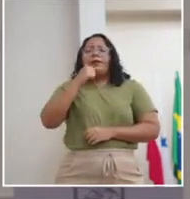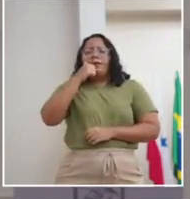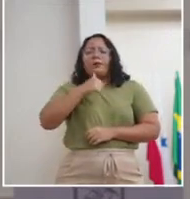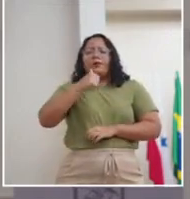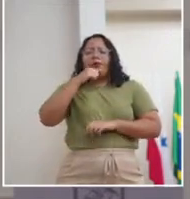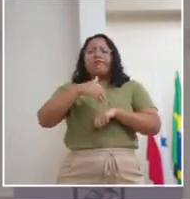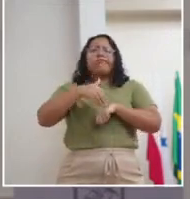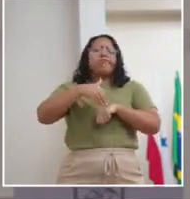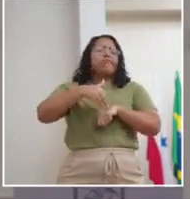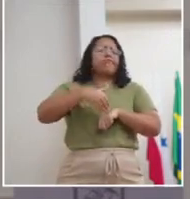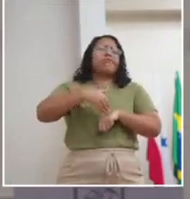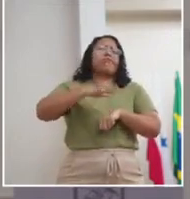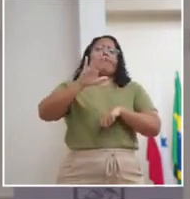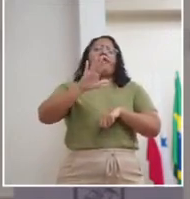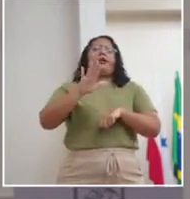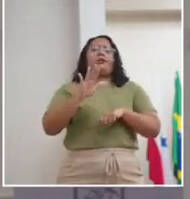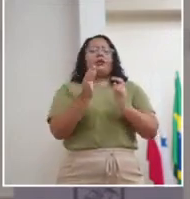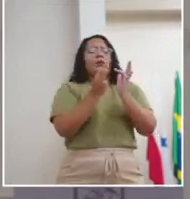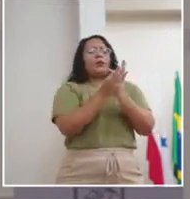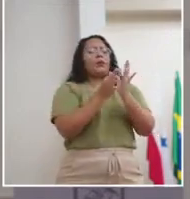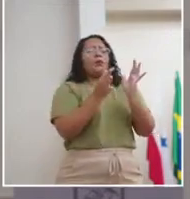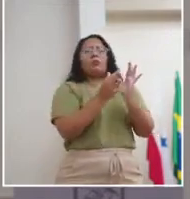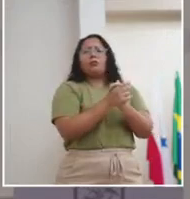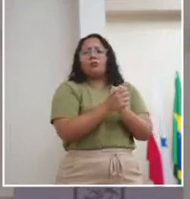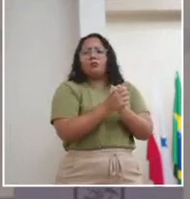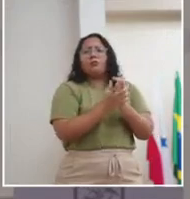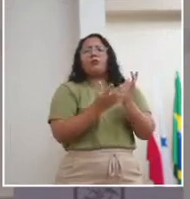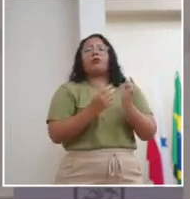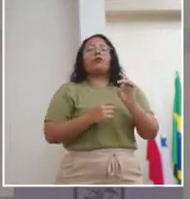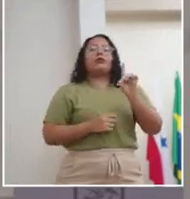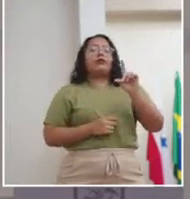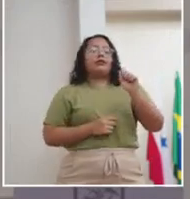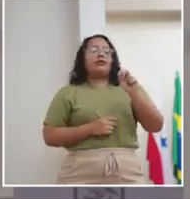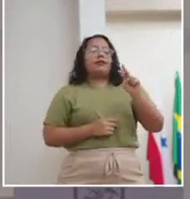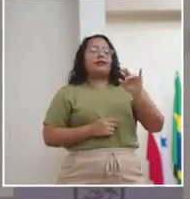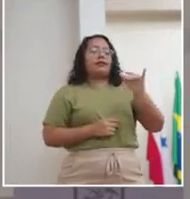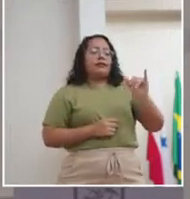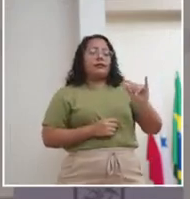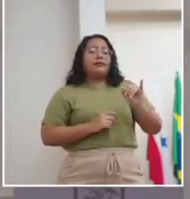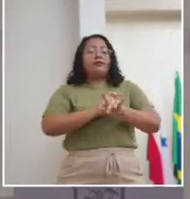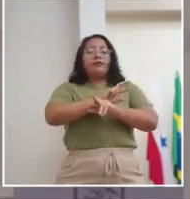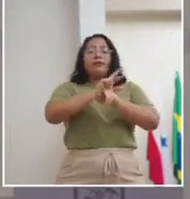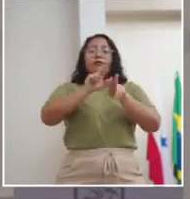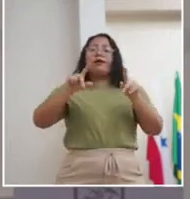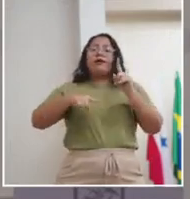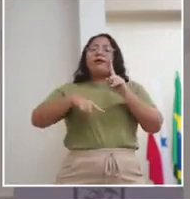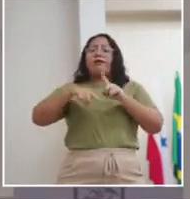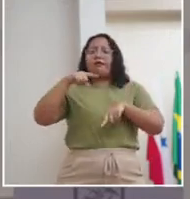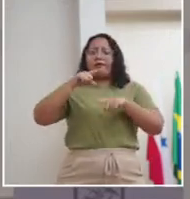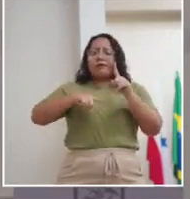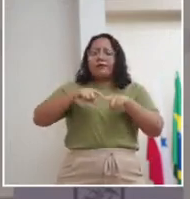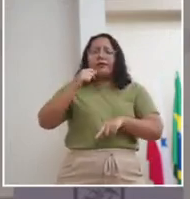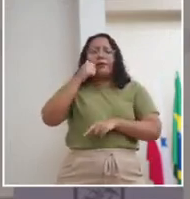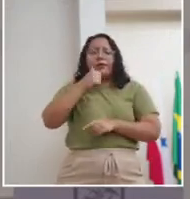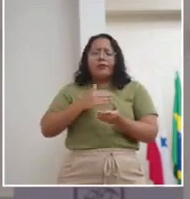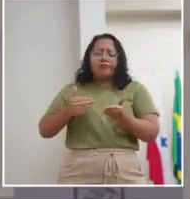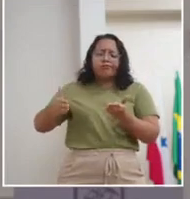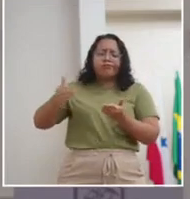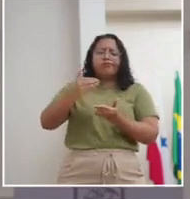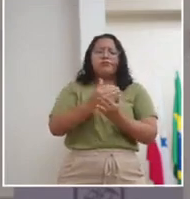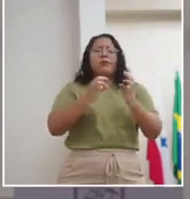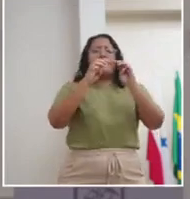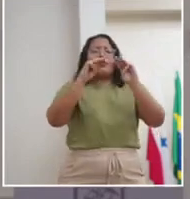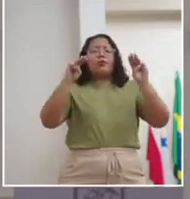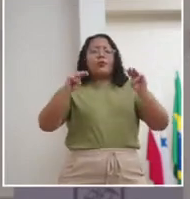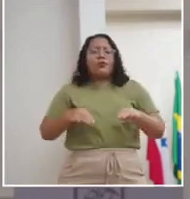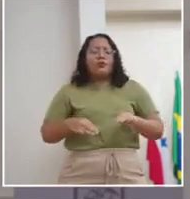mais do que a esposa devotada de Darcy Ribeiro. Aqui temos objetos das coleções que ela formou para o Museu do